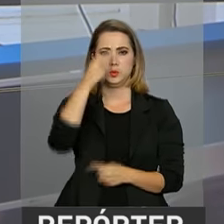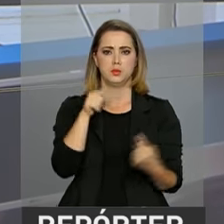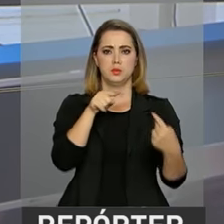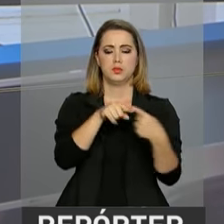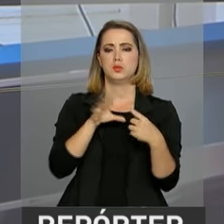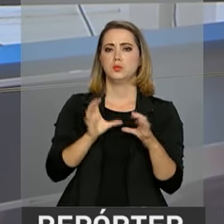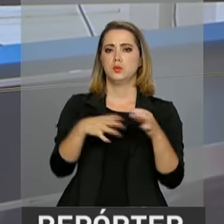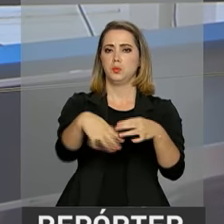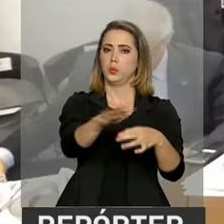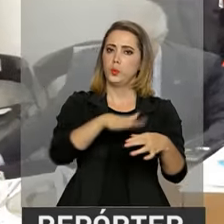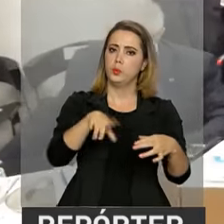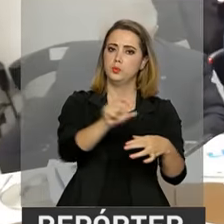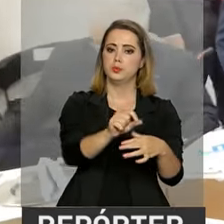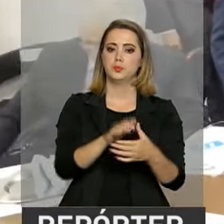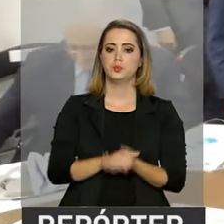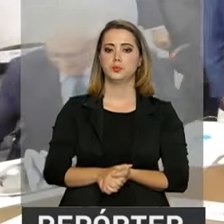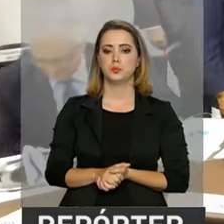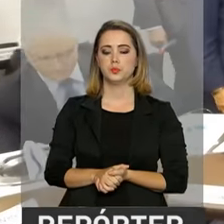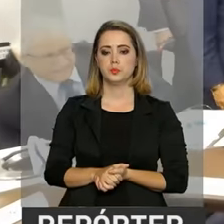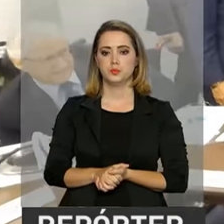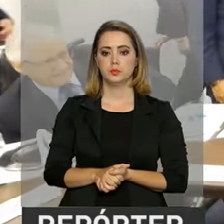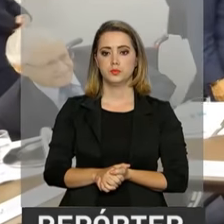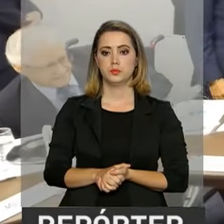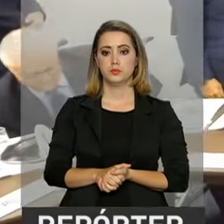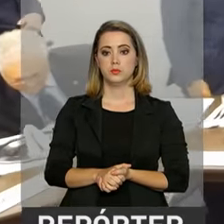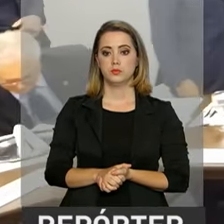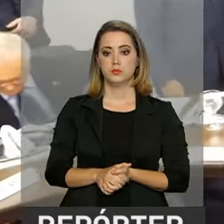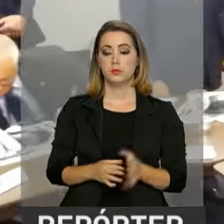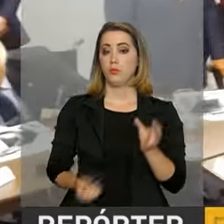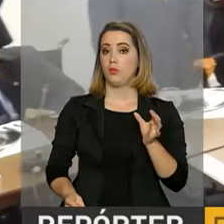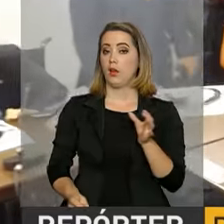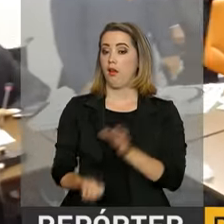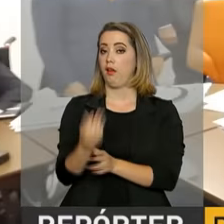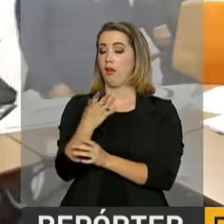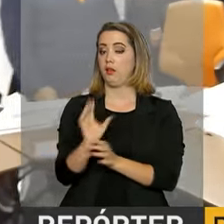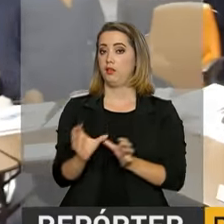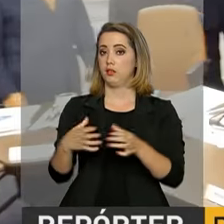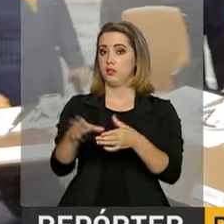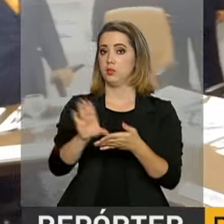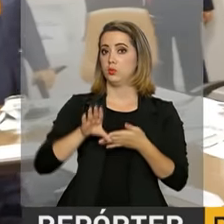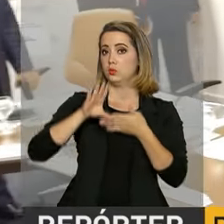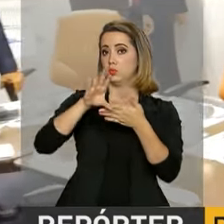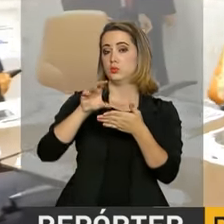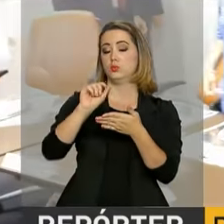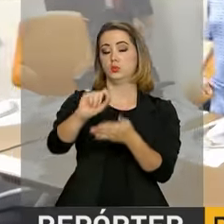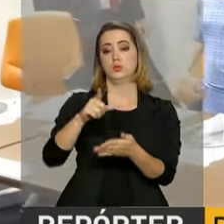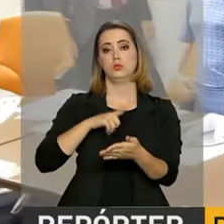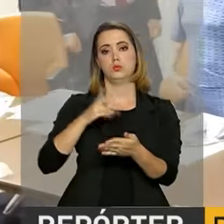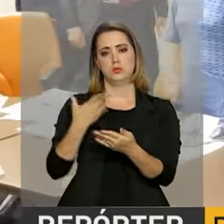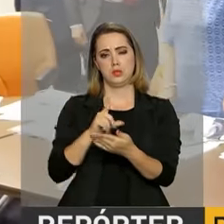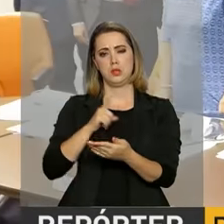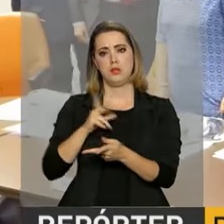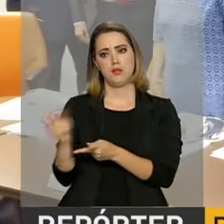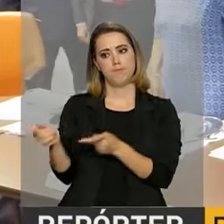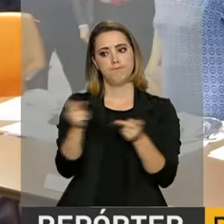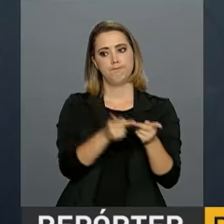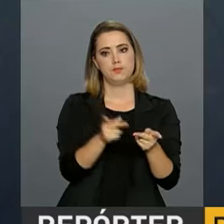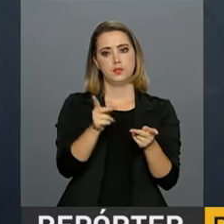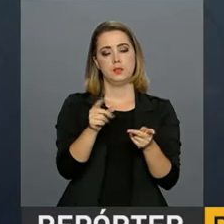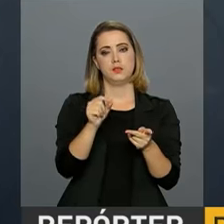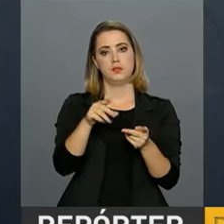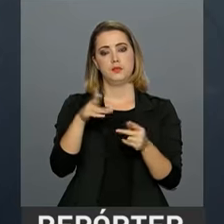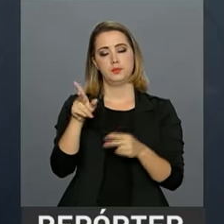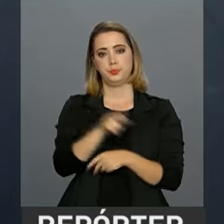metas para o setor. A instalação do Conselho Consultivo contou com a presença do presidente Michel Temer.